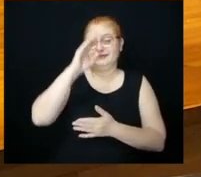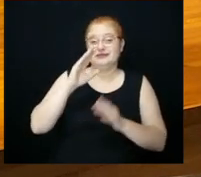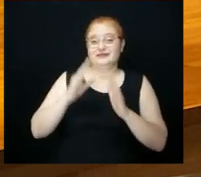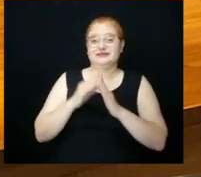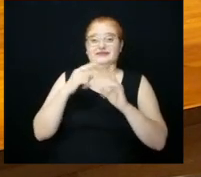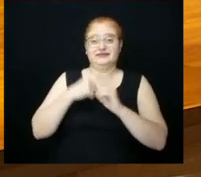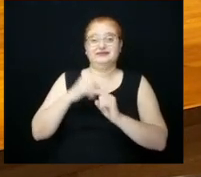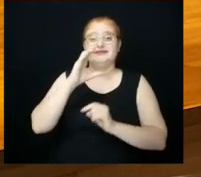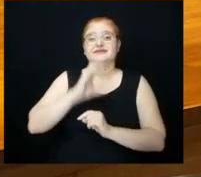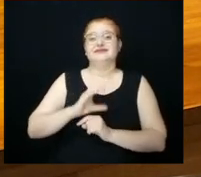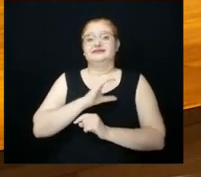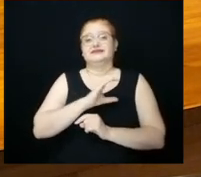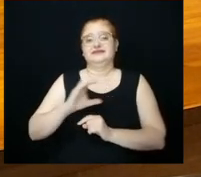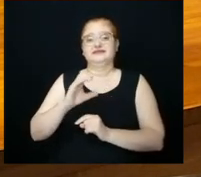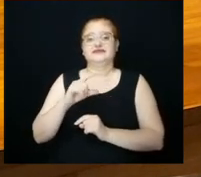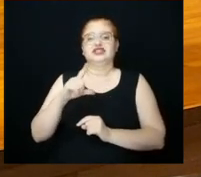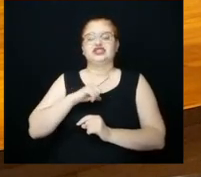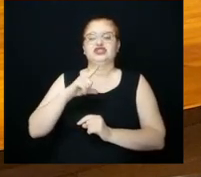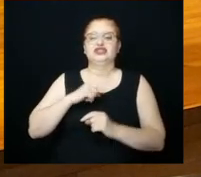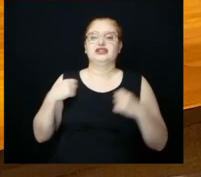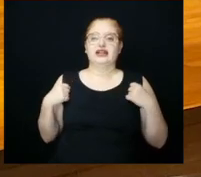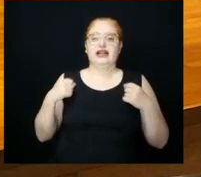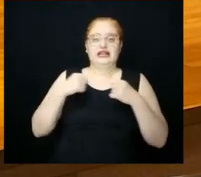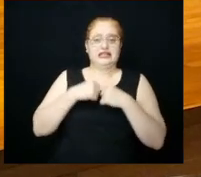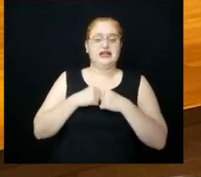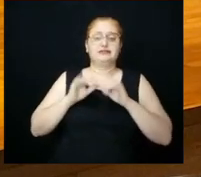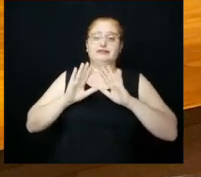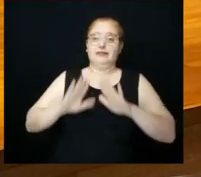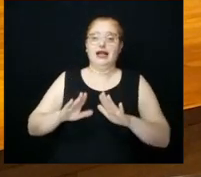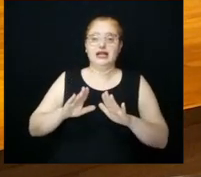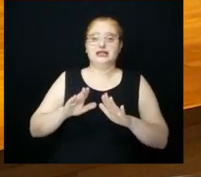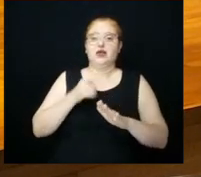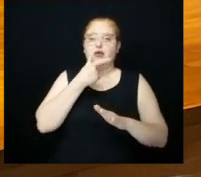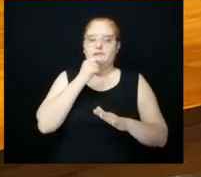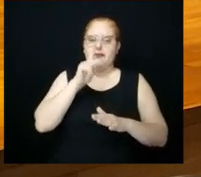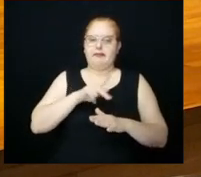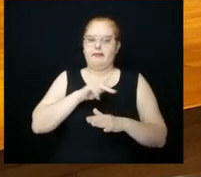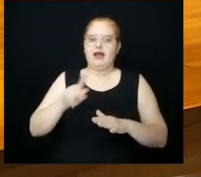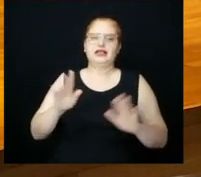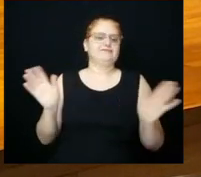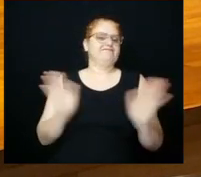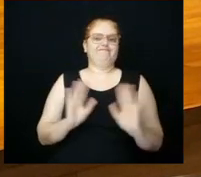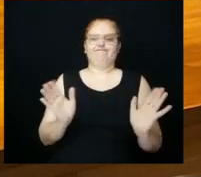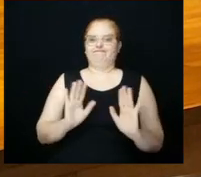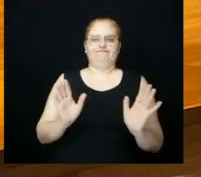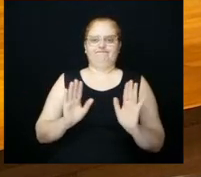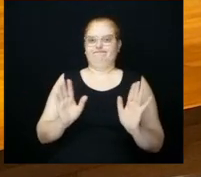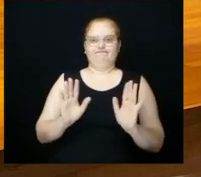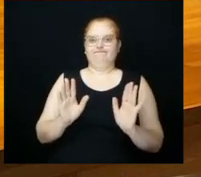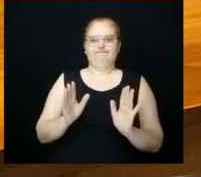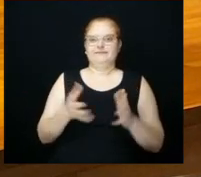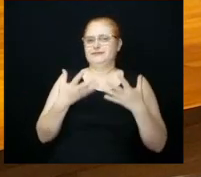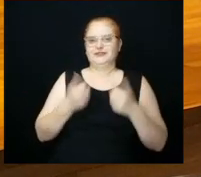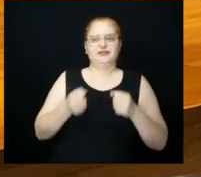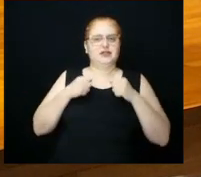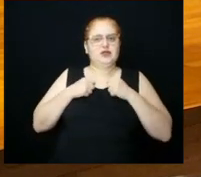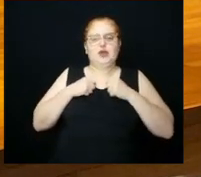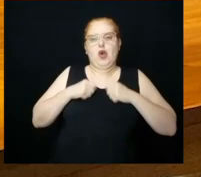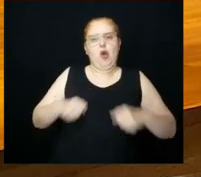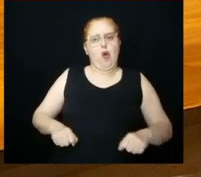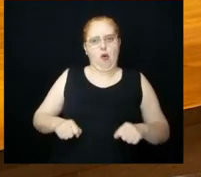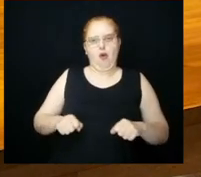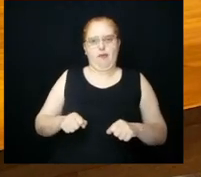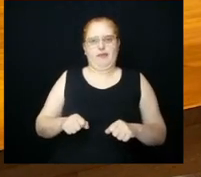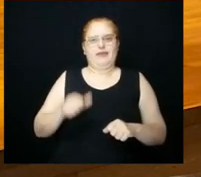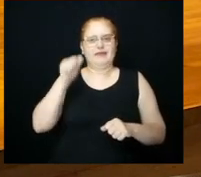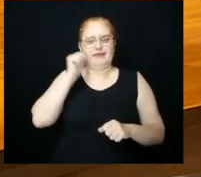igrejas católicas. Tínhamos um casaquinho, mas o padre disse que era arrendado demais. Então esperamos do lado de fora até a